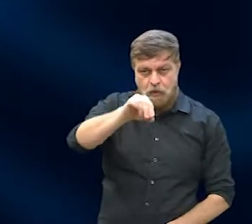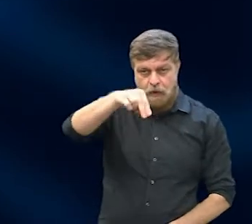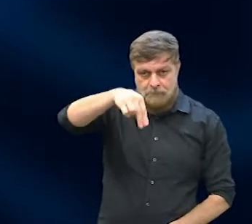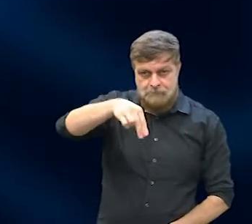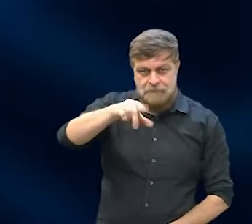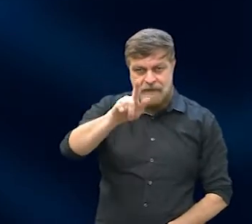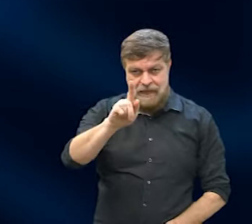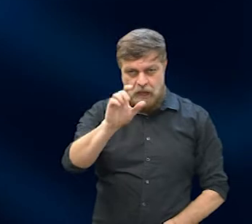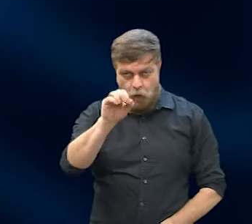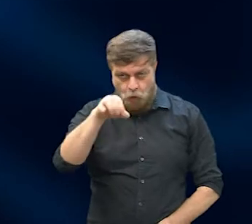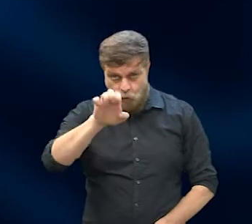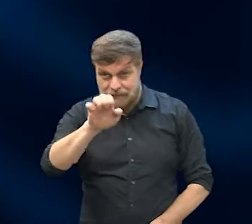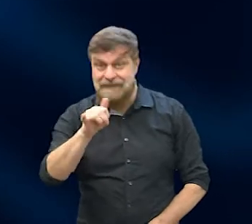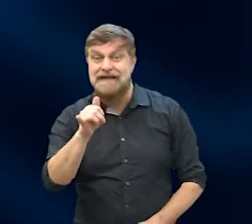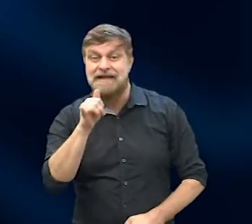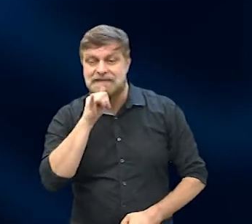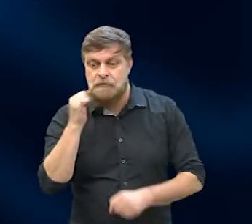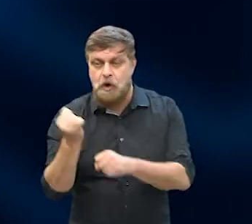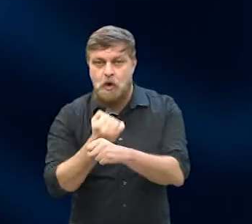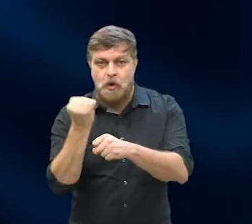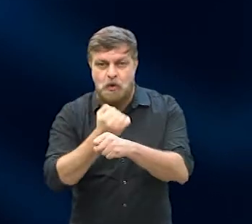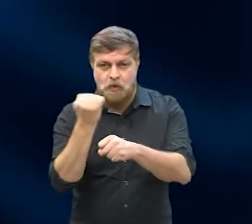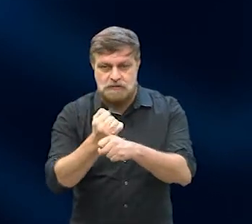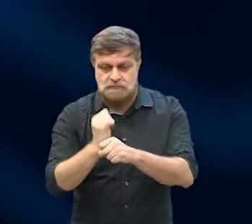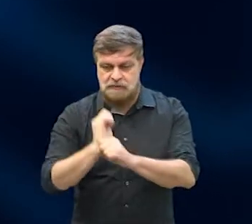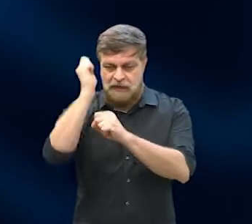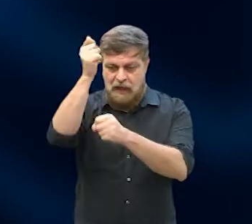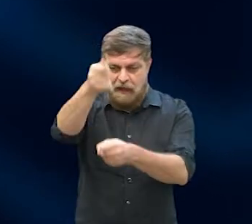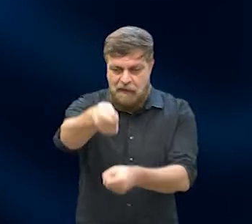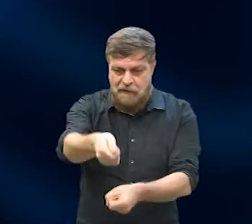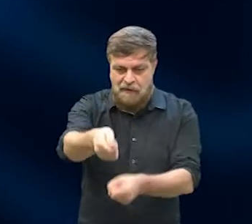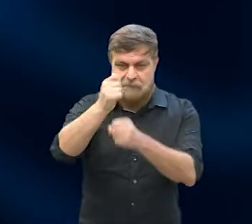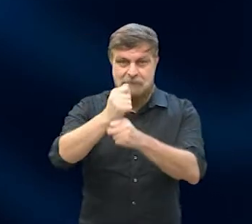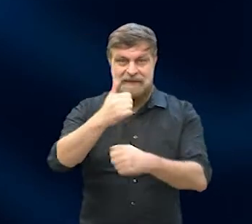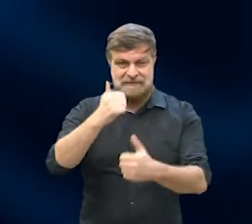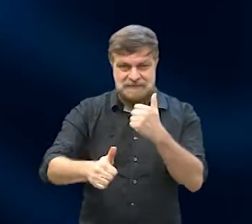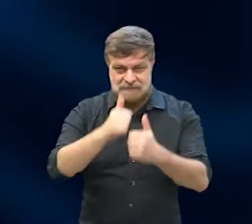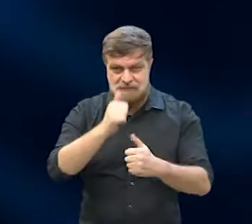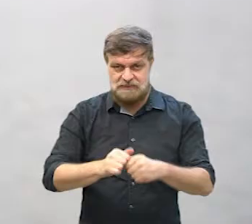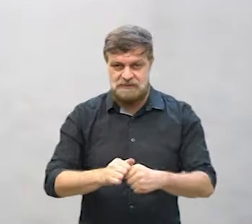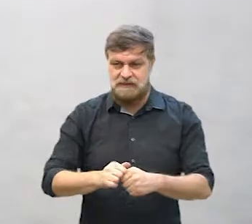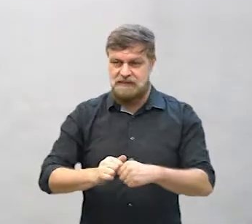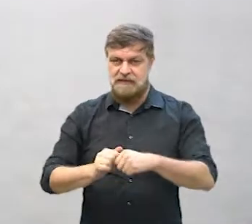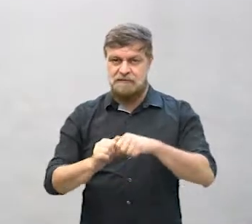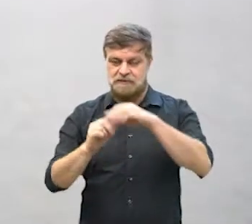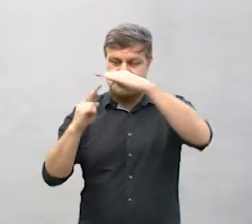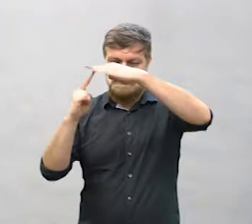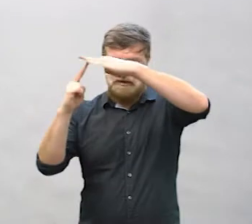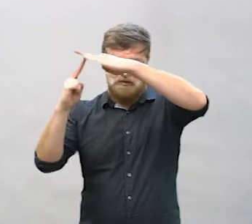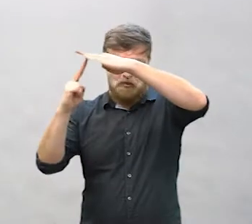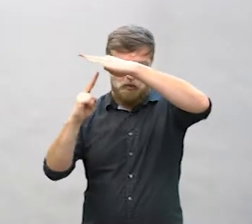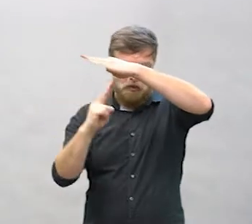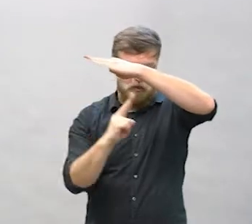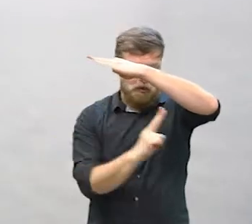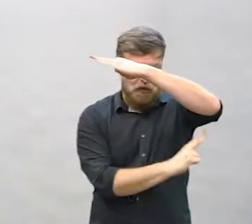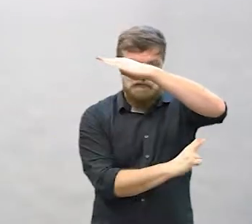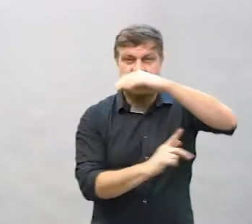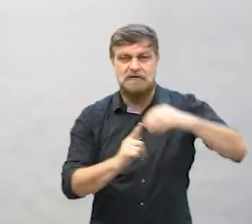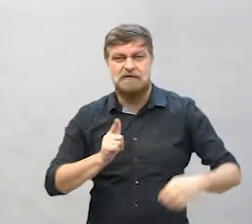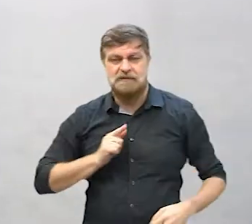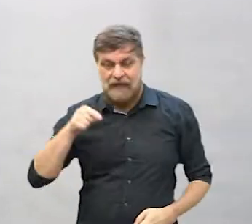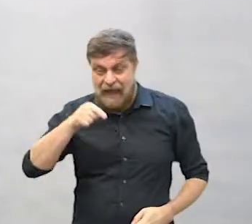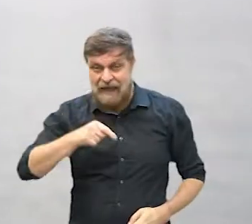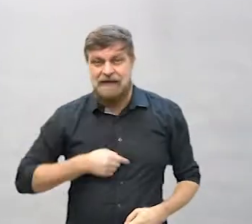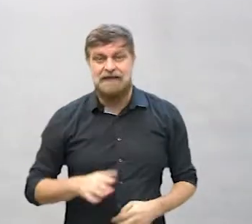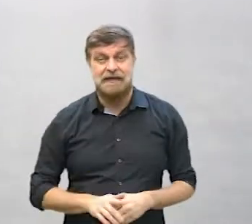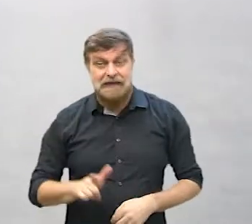tais como construção de tirolesa e regulamentação de pesca esportiva nas quartas-feiras eu tenho a possibilidade